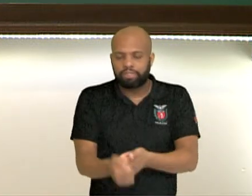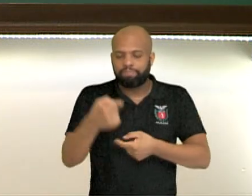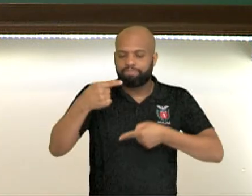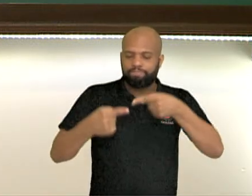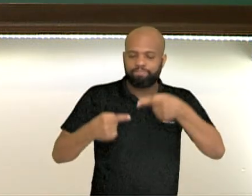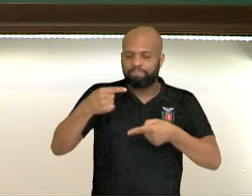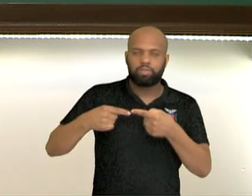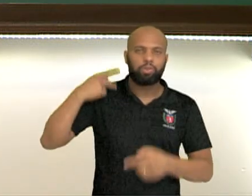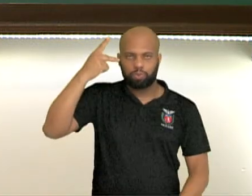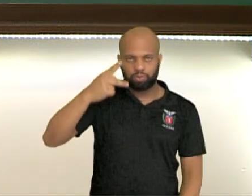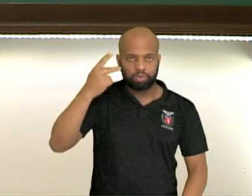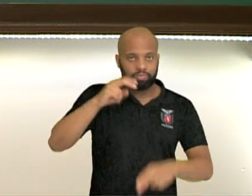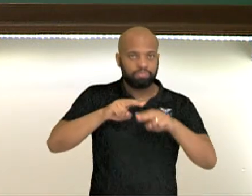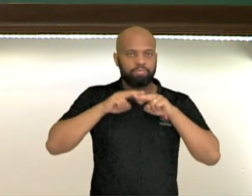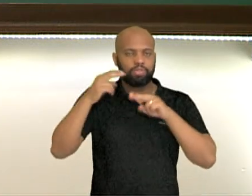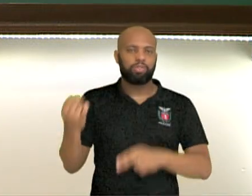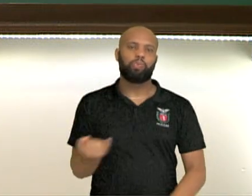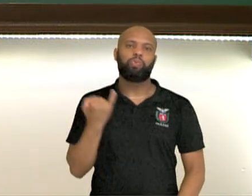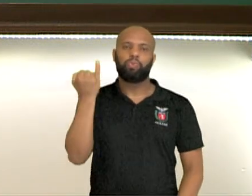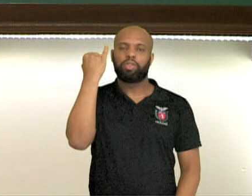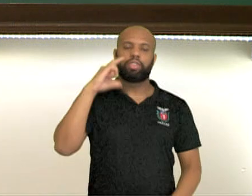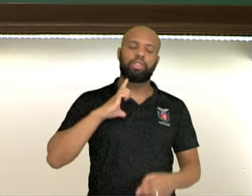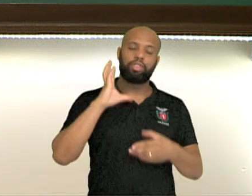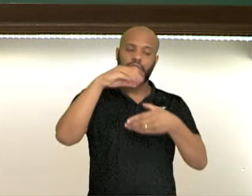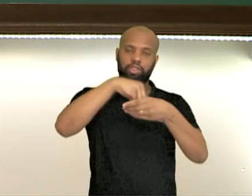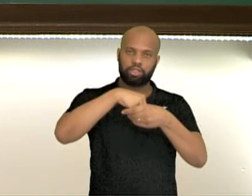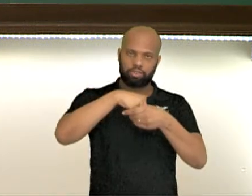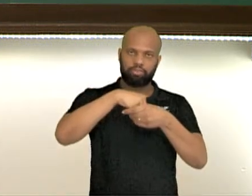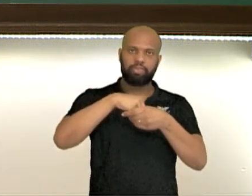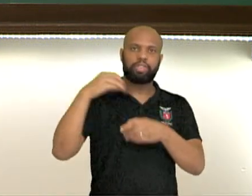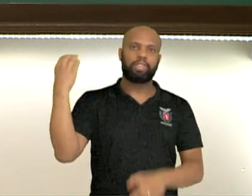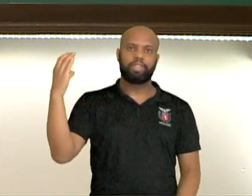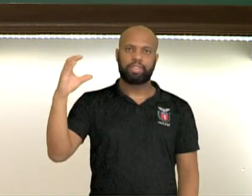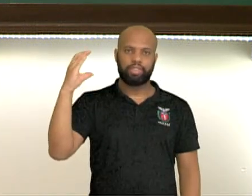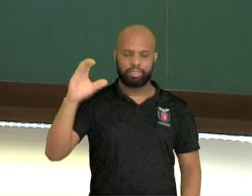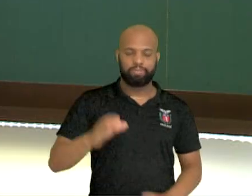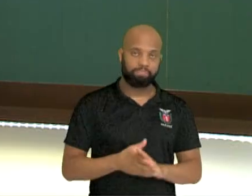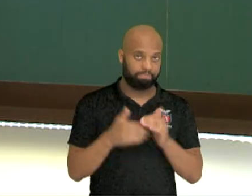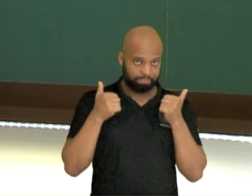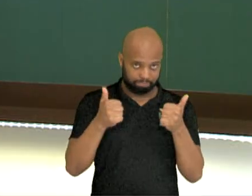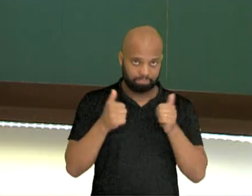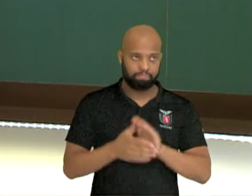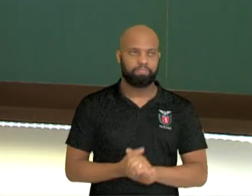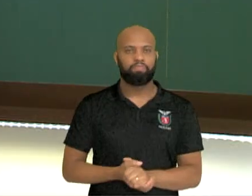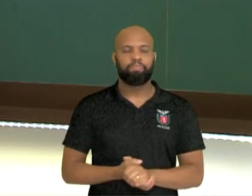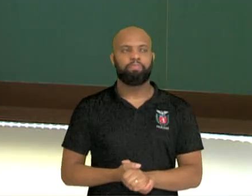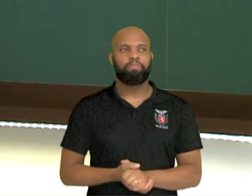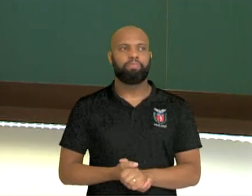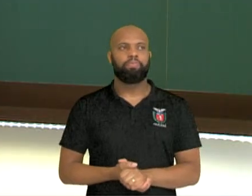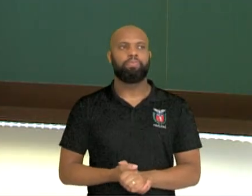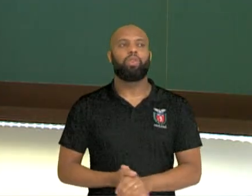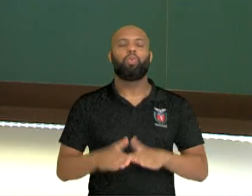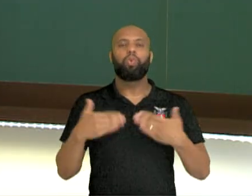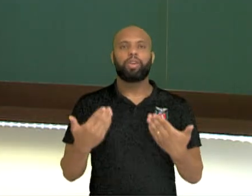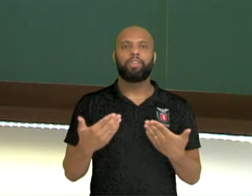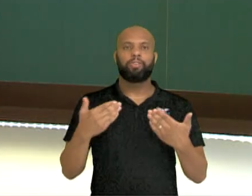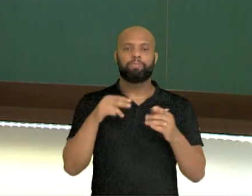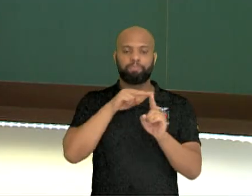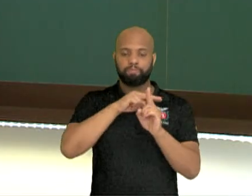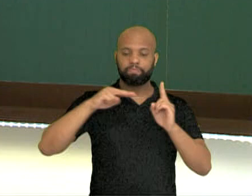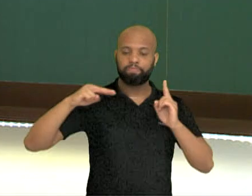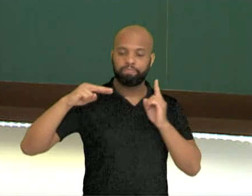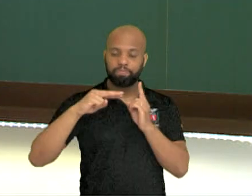tem uma relevância muito grande dentro da ciência política. Legal? Vamos lá? Nessa visão,